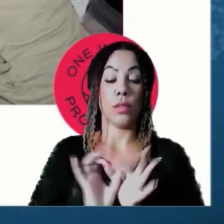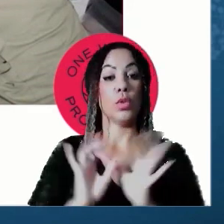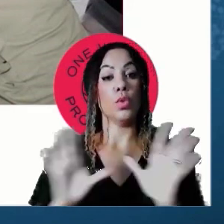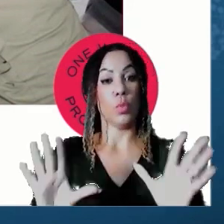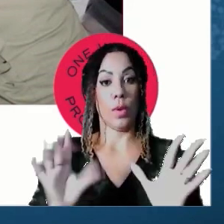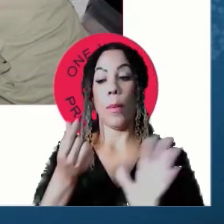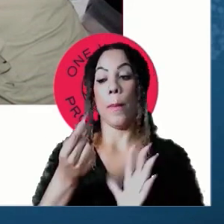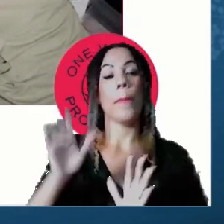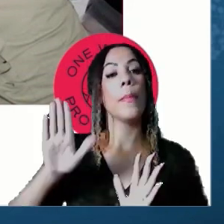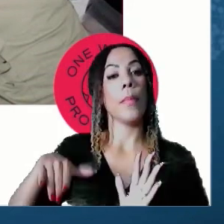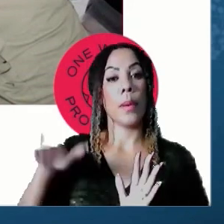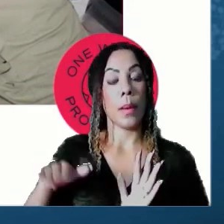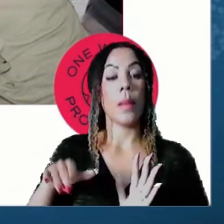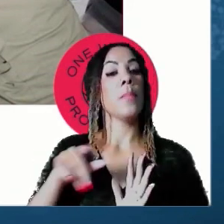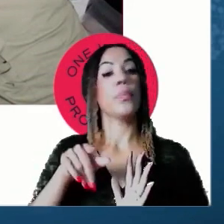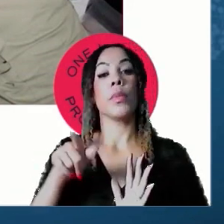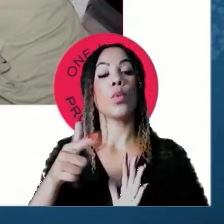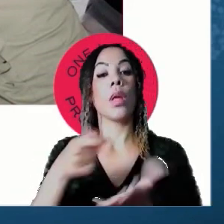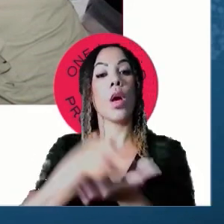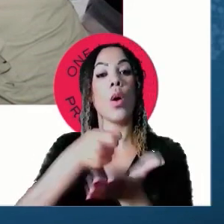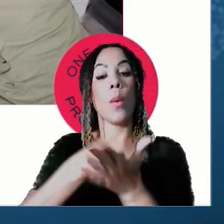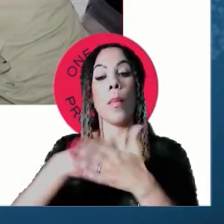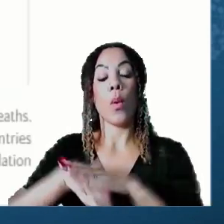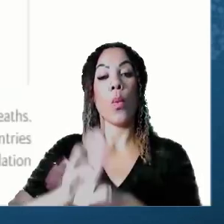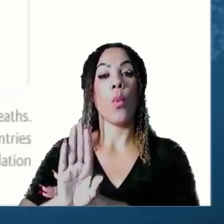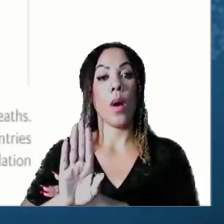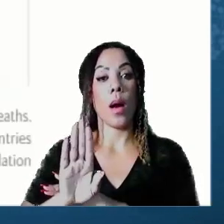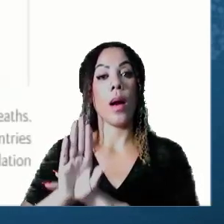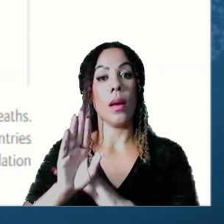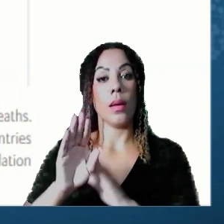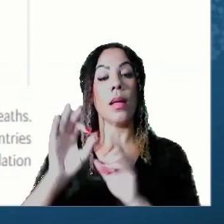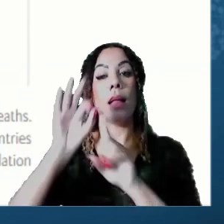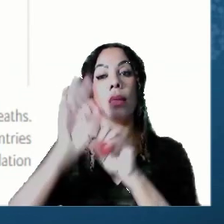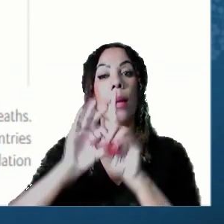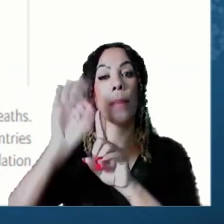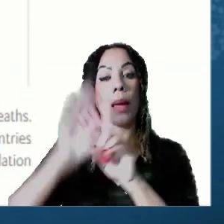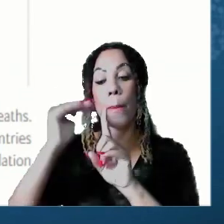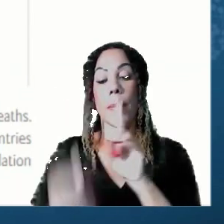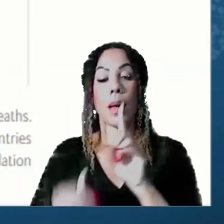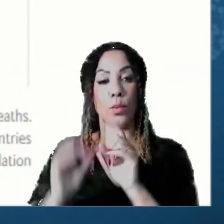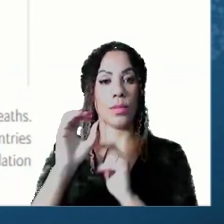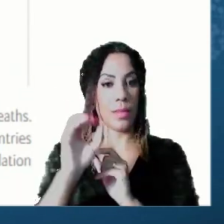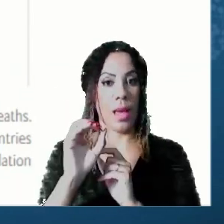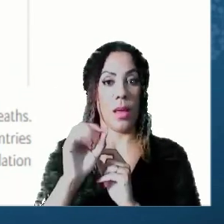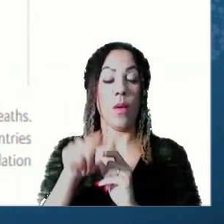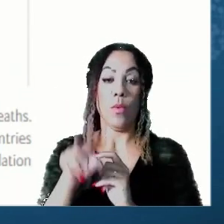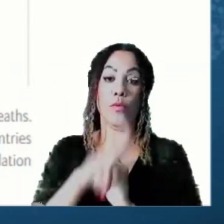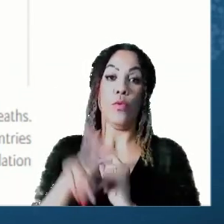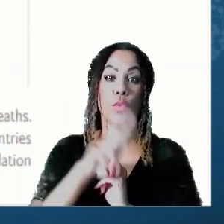custos baixos e não exigia armazenamento em temperaturas abaixo de zero. Isso foi utilizado